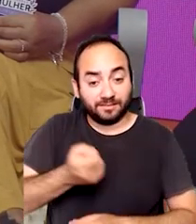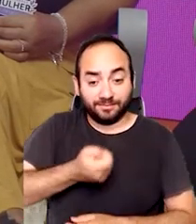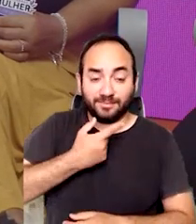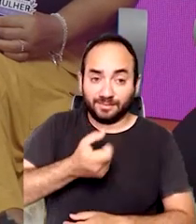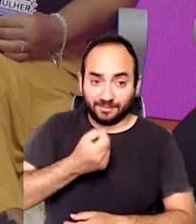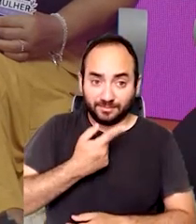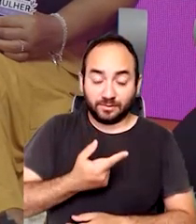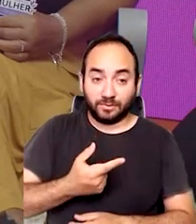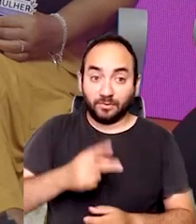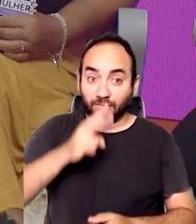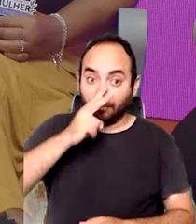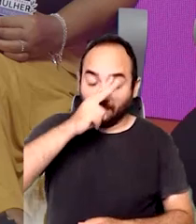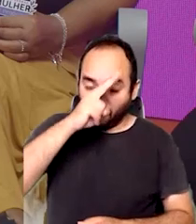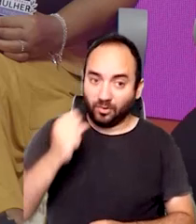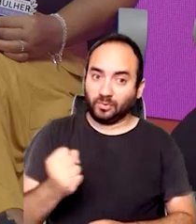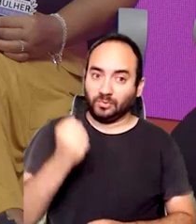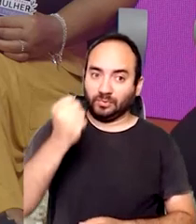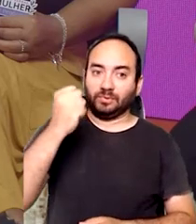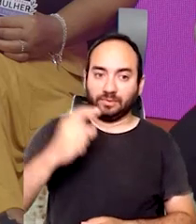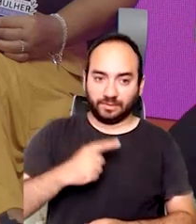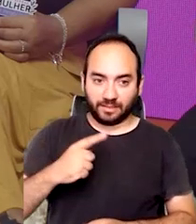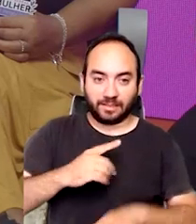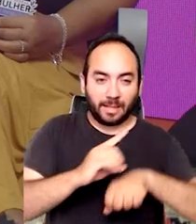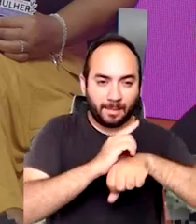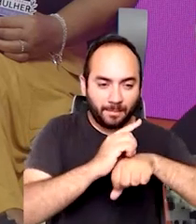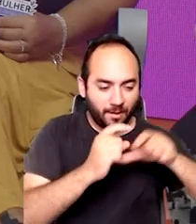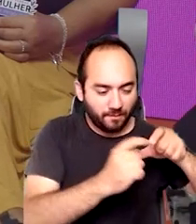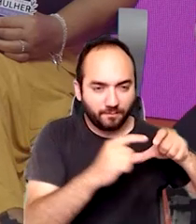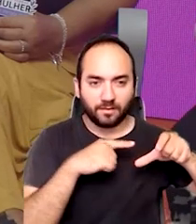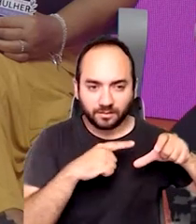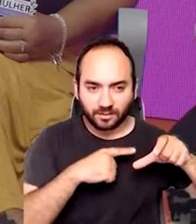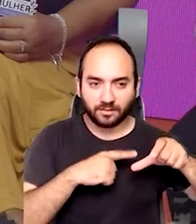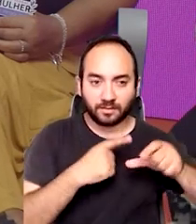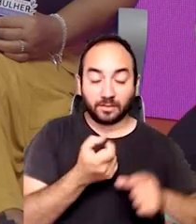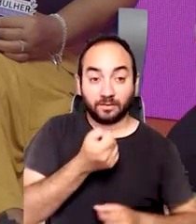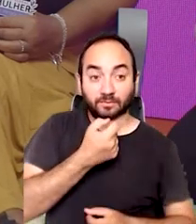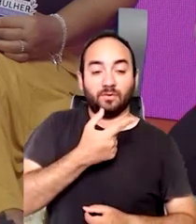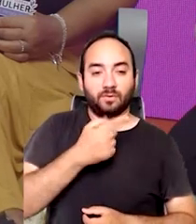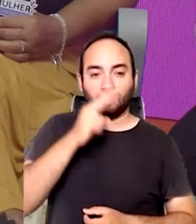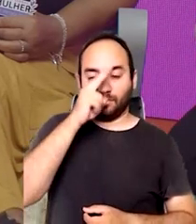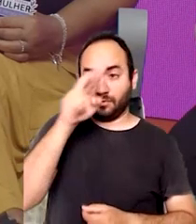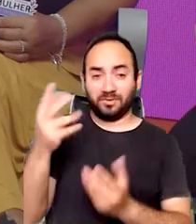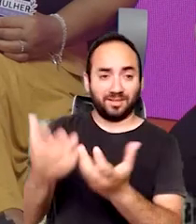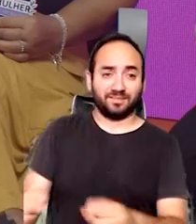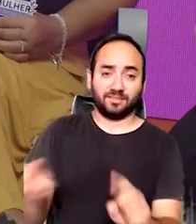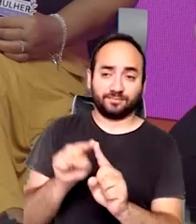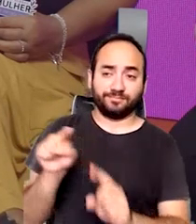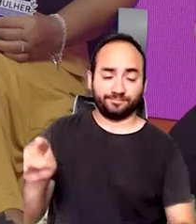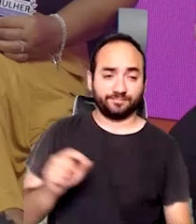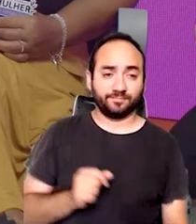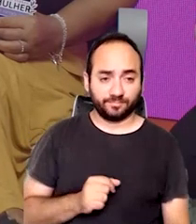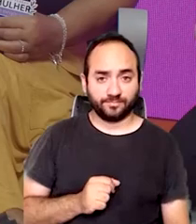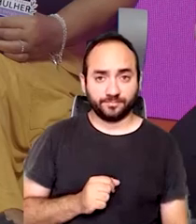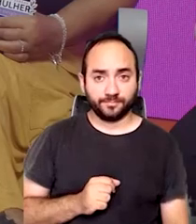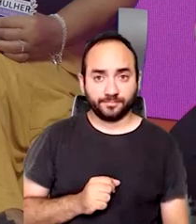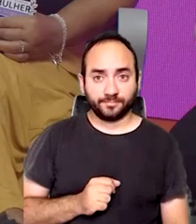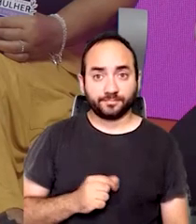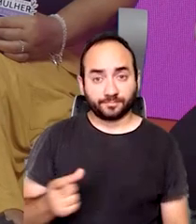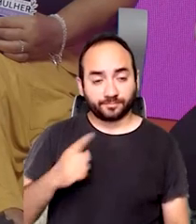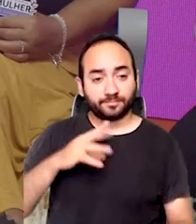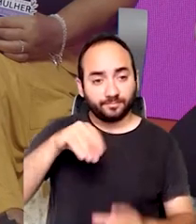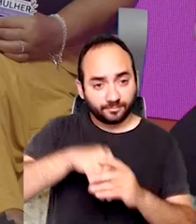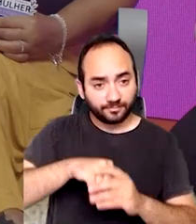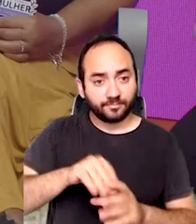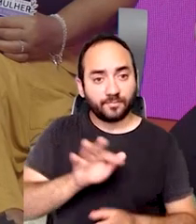tratar se não for com com taja preta esse tipo de medicação ele não aceitava E